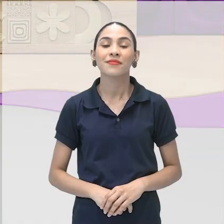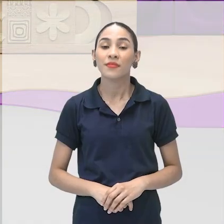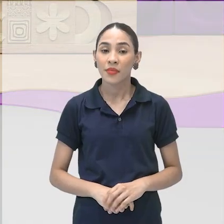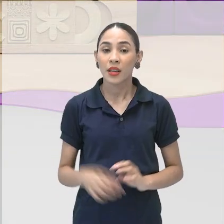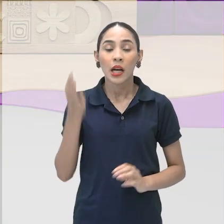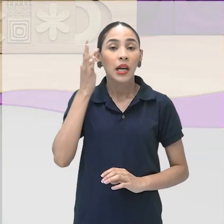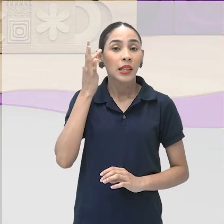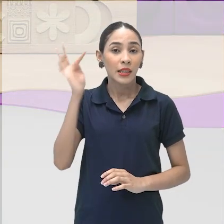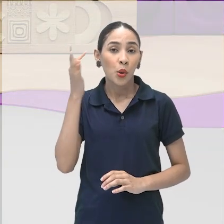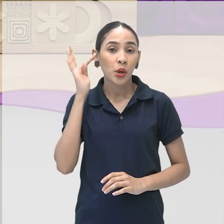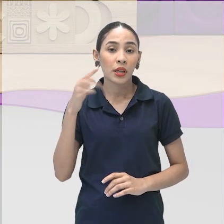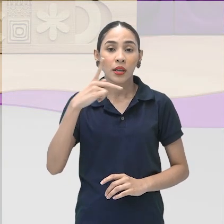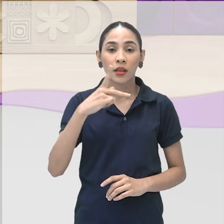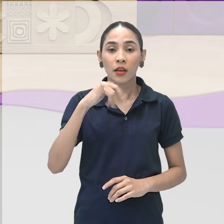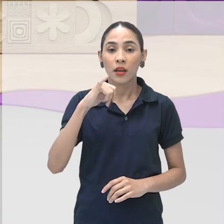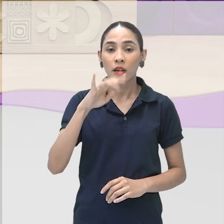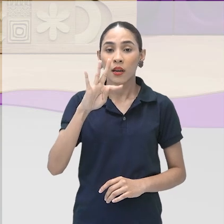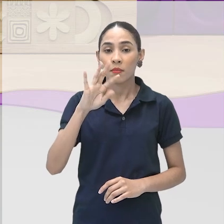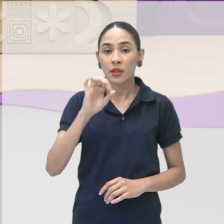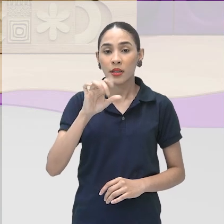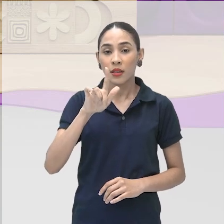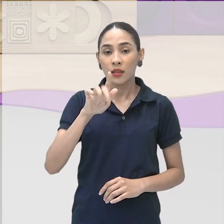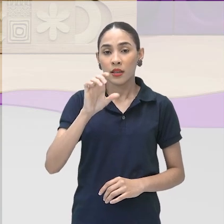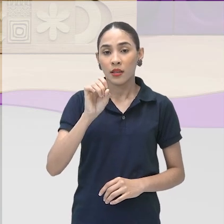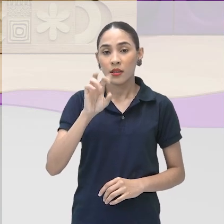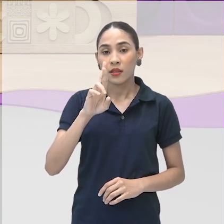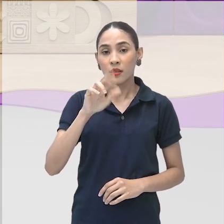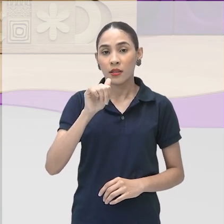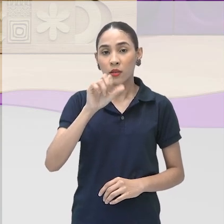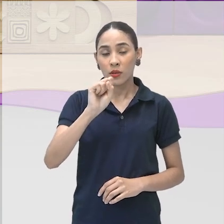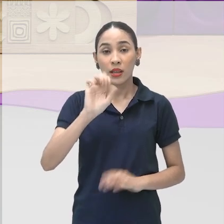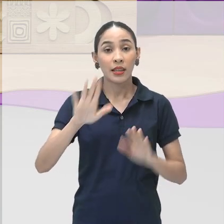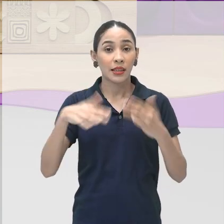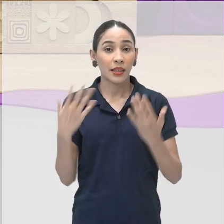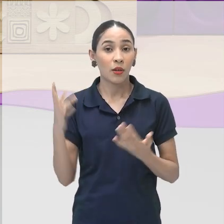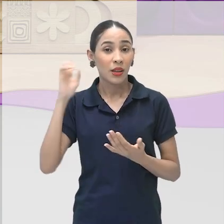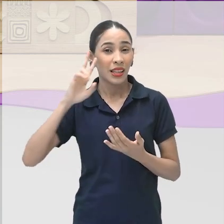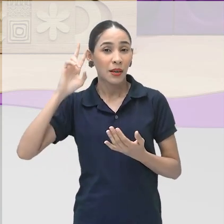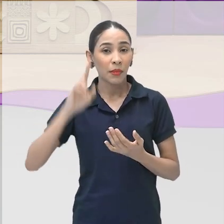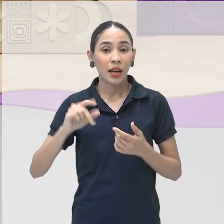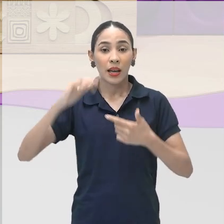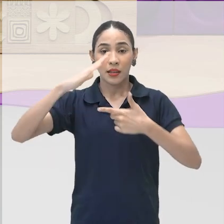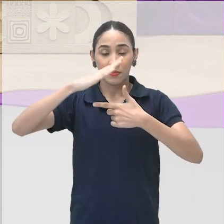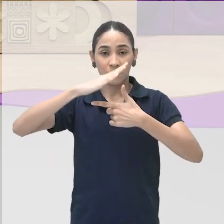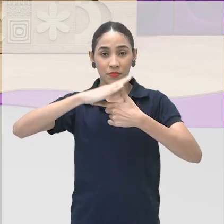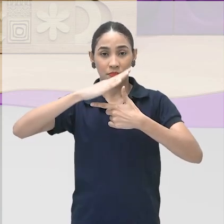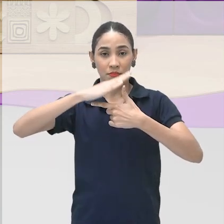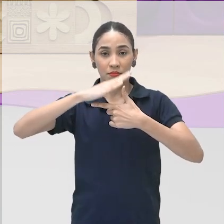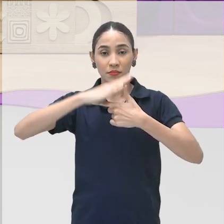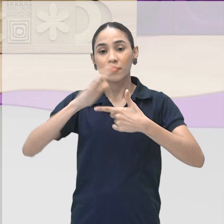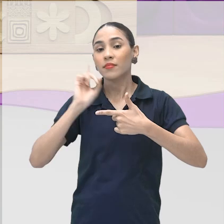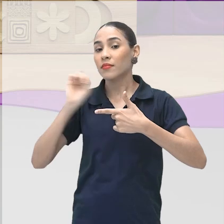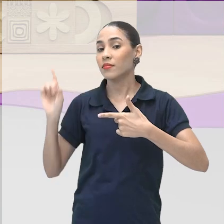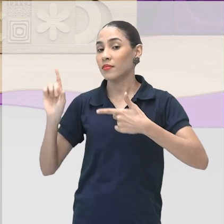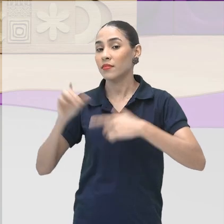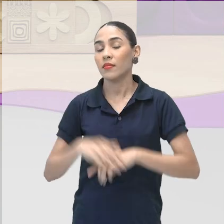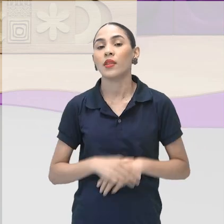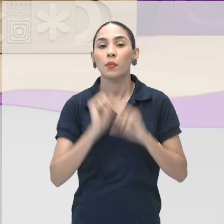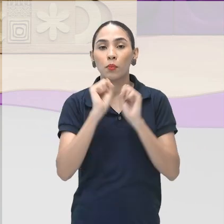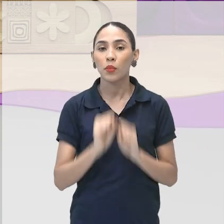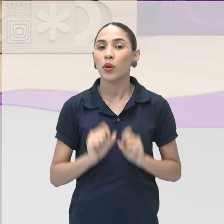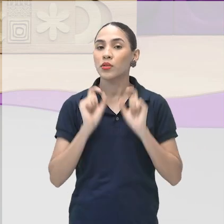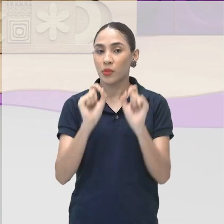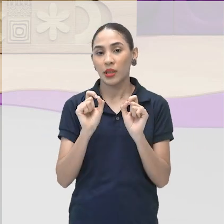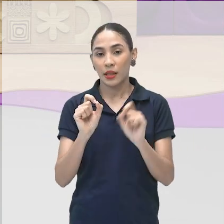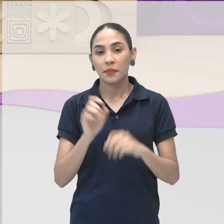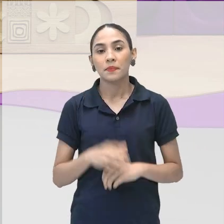Teorema de Pitágoras, né? Vamos iniciar aí relembrando, então, o triângulo que pode